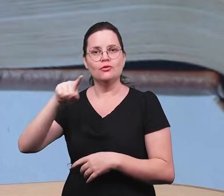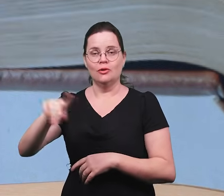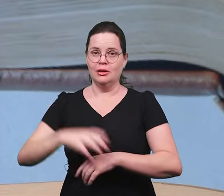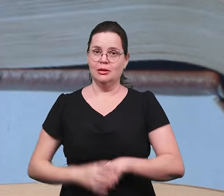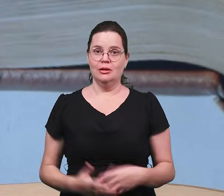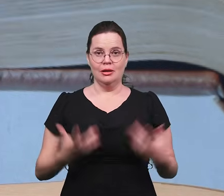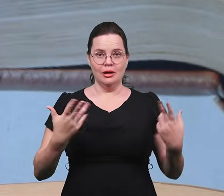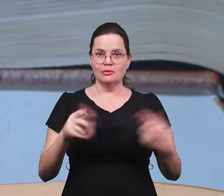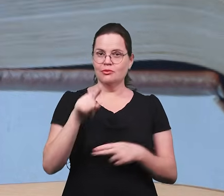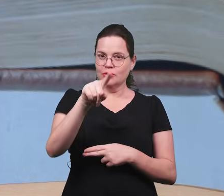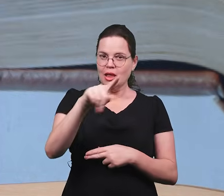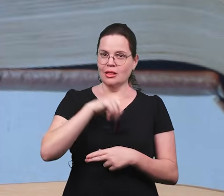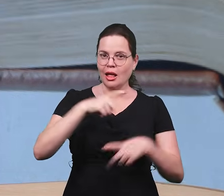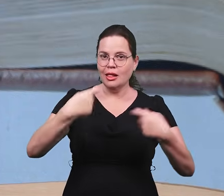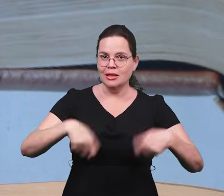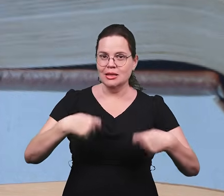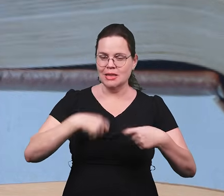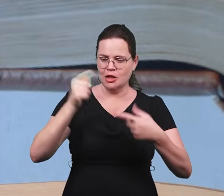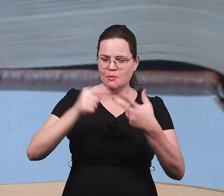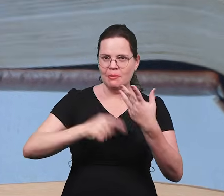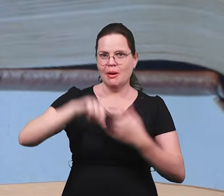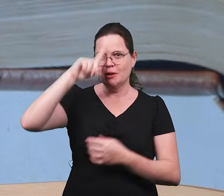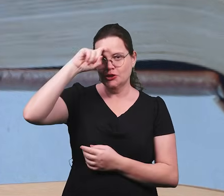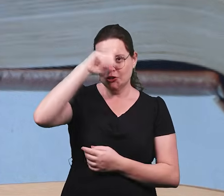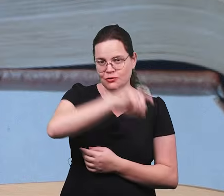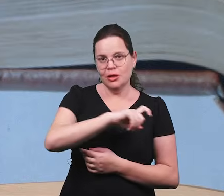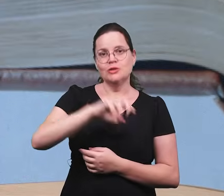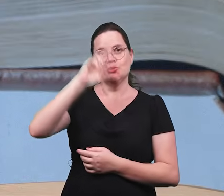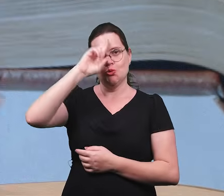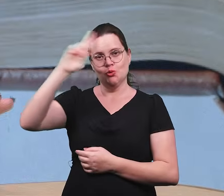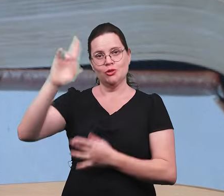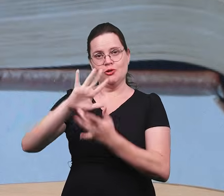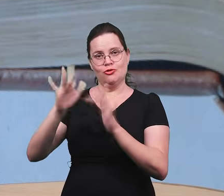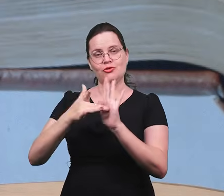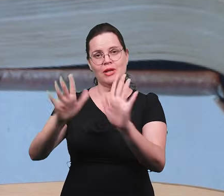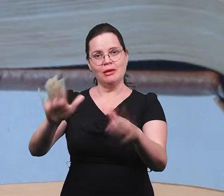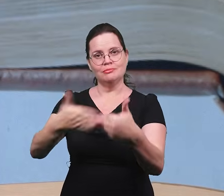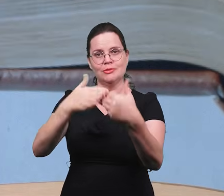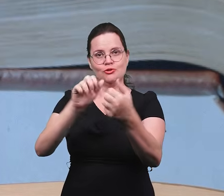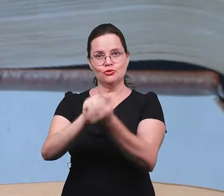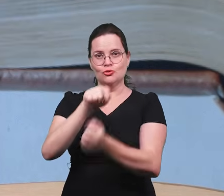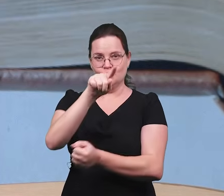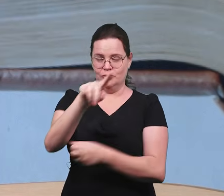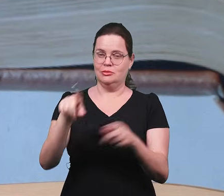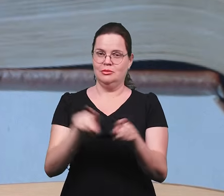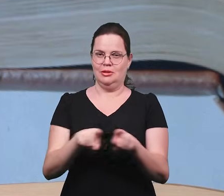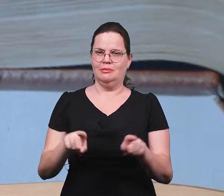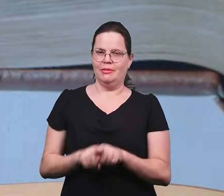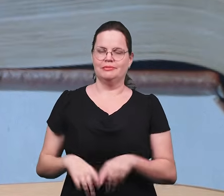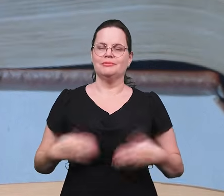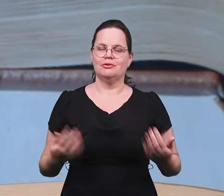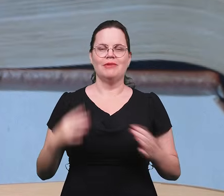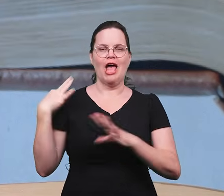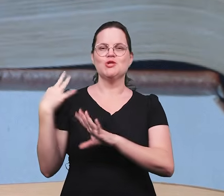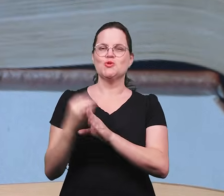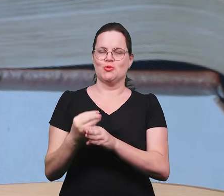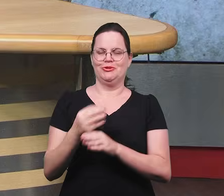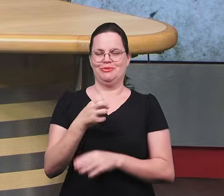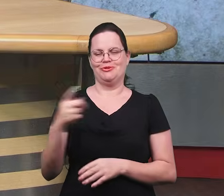uma necessitada, Jesus quer encontrar você. Então, foi nesse ponto aqui que nós paramos no programa